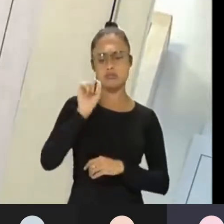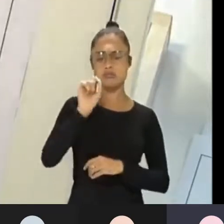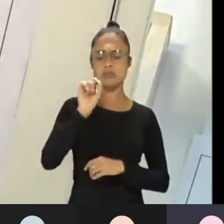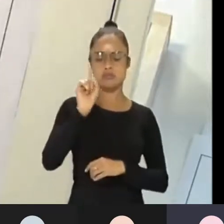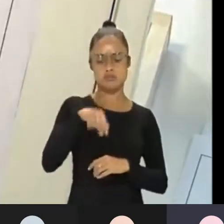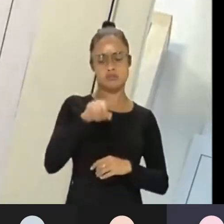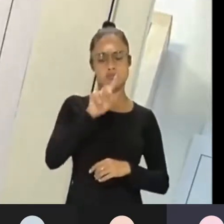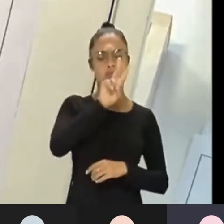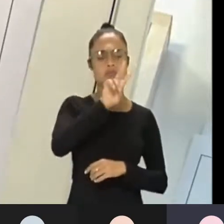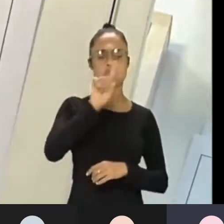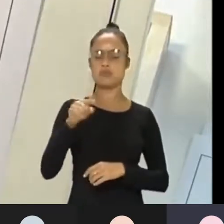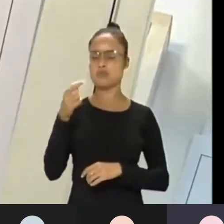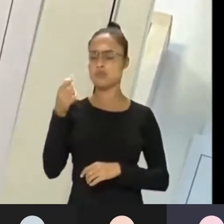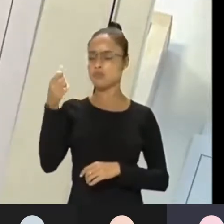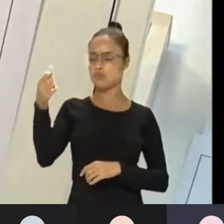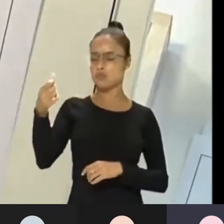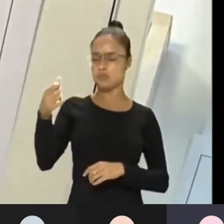Ok?